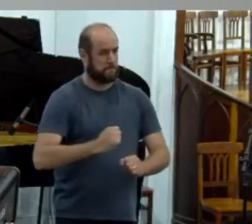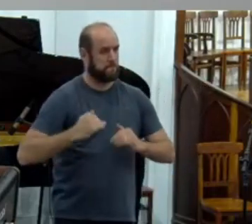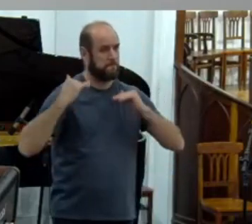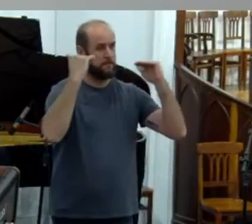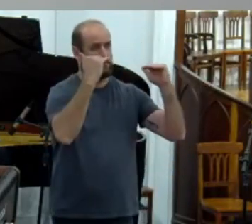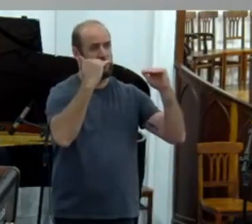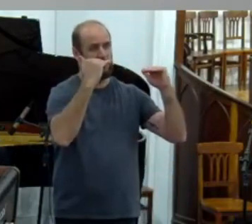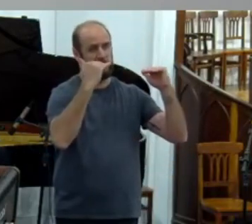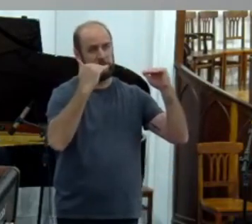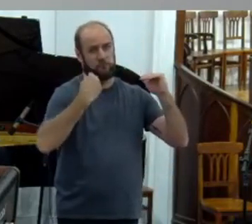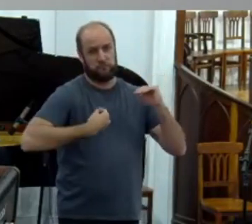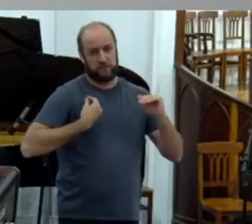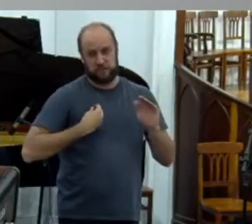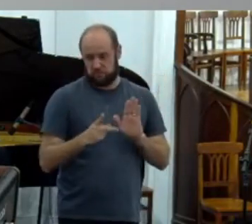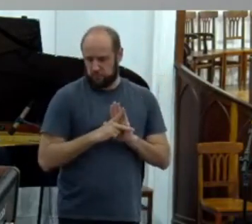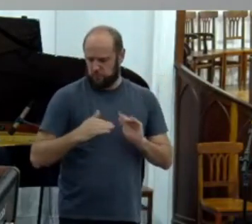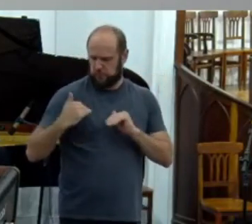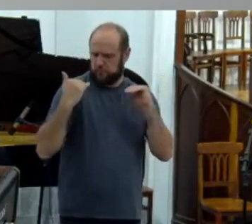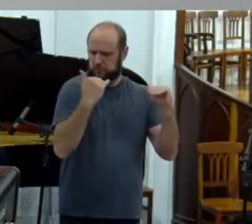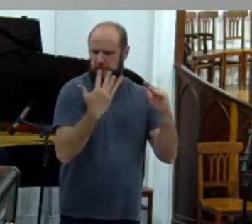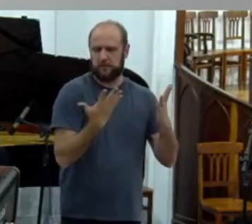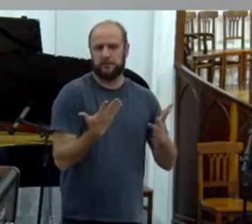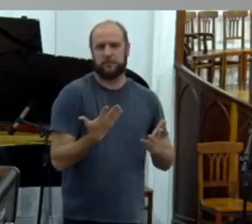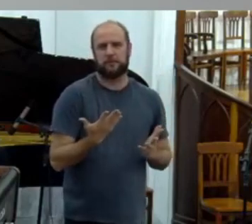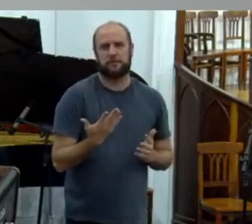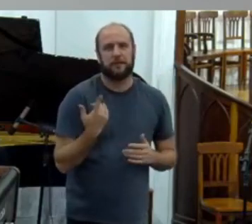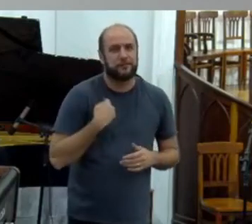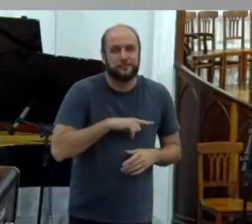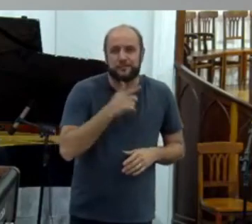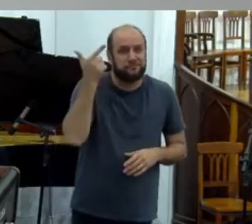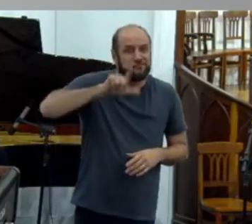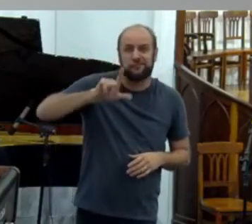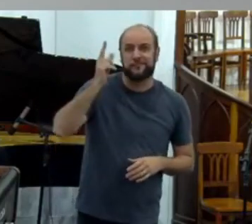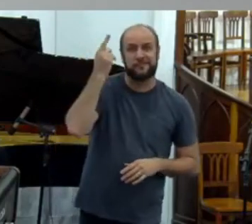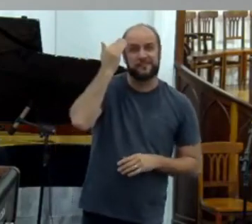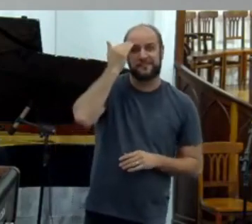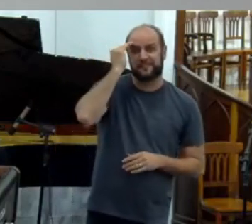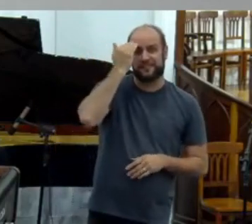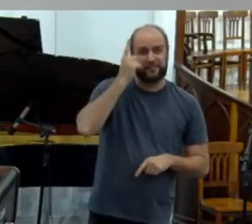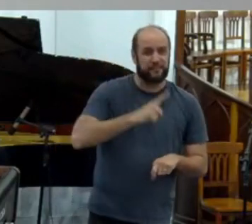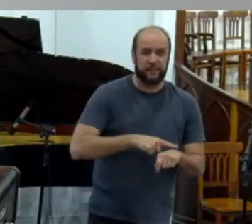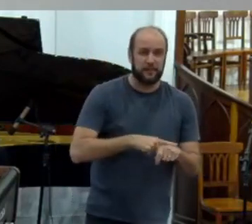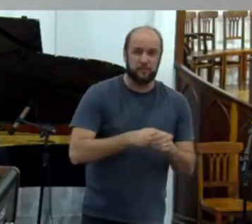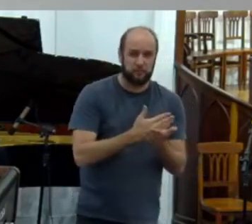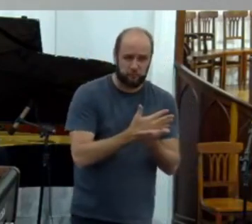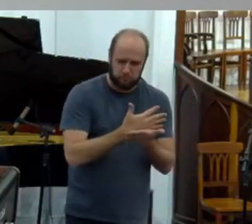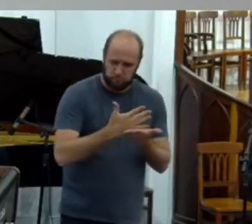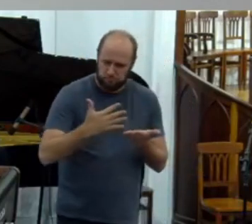sobre os dias de suas vidas. A gente não consegue muitas vezes nem entender como o tempo se passa.